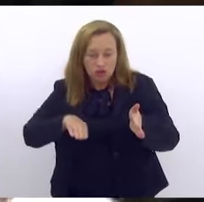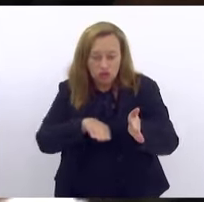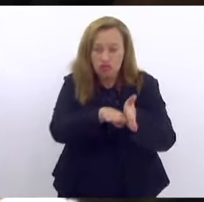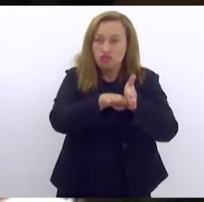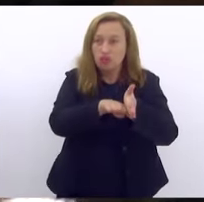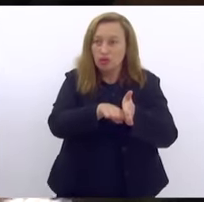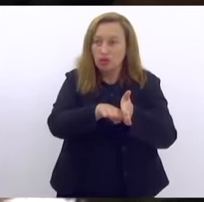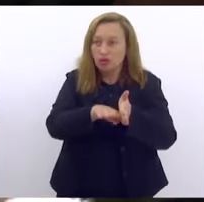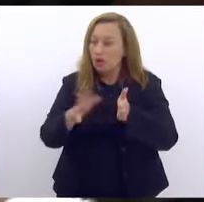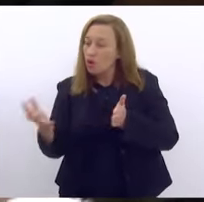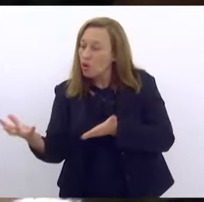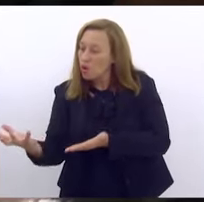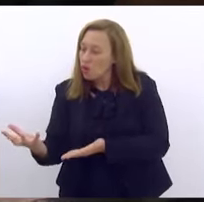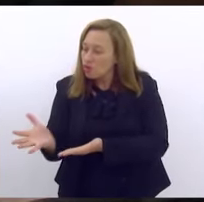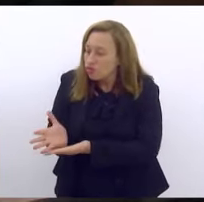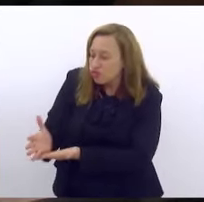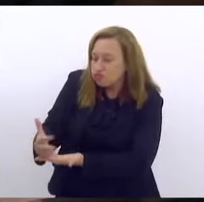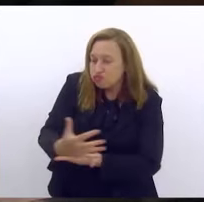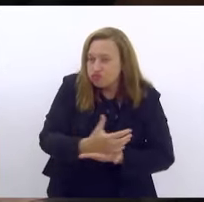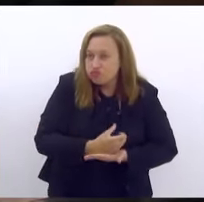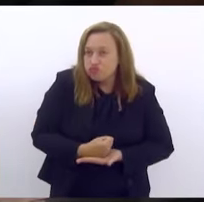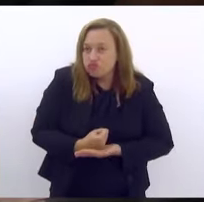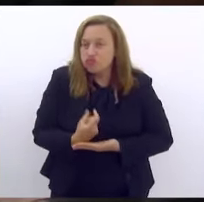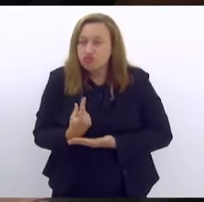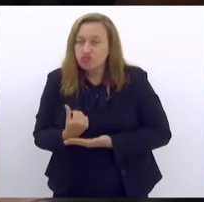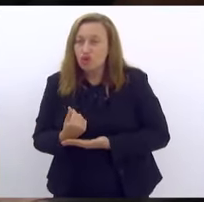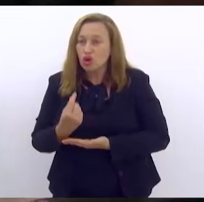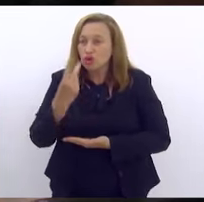valor, que no caso aqui foi de